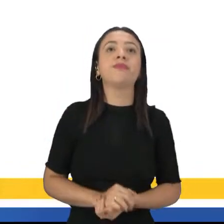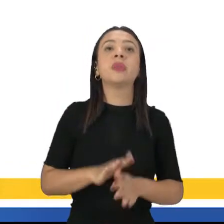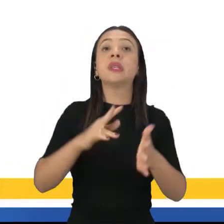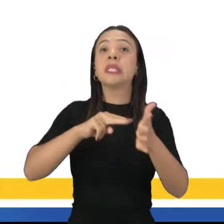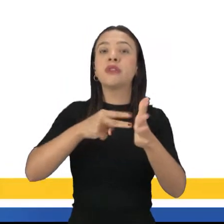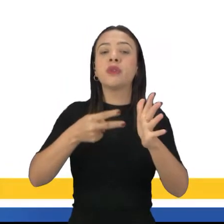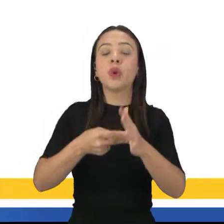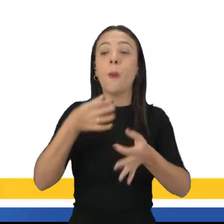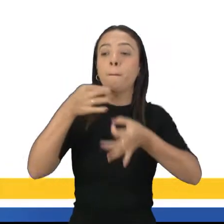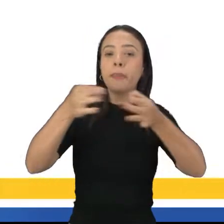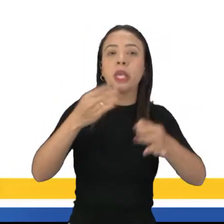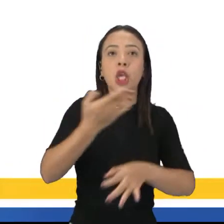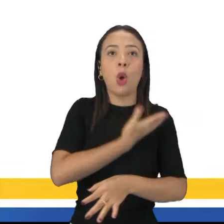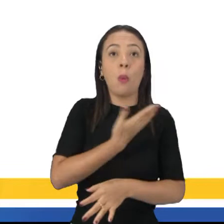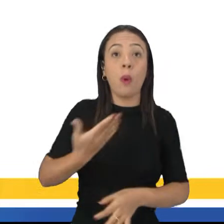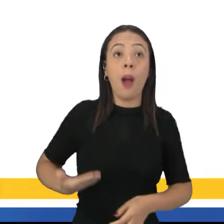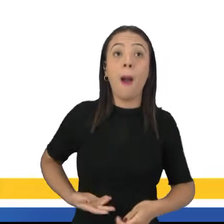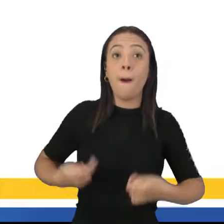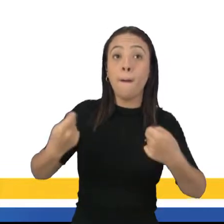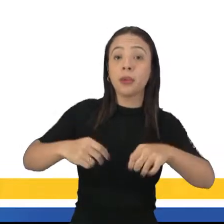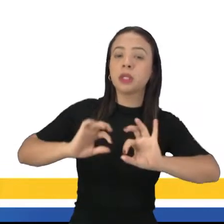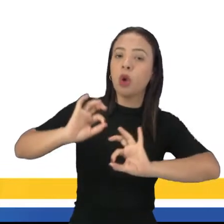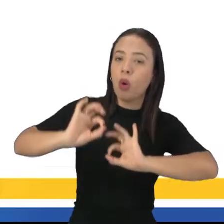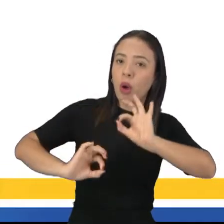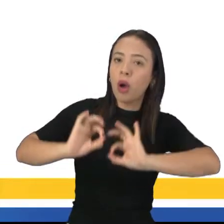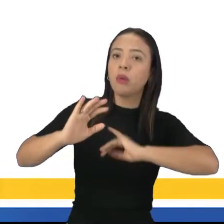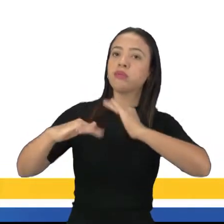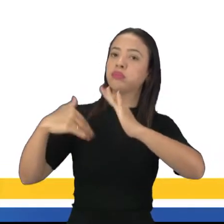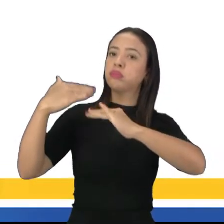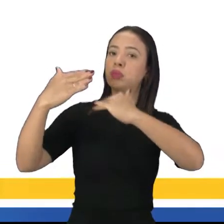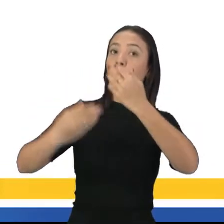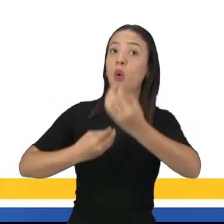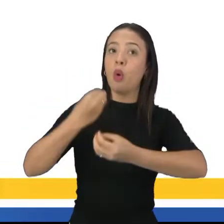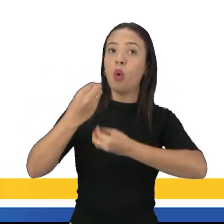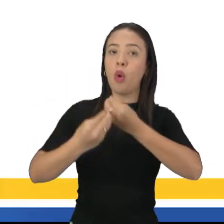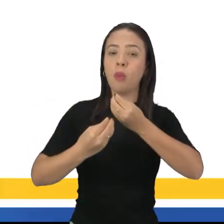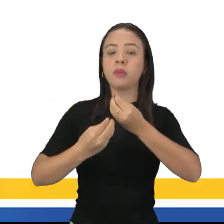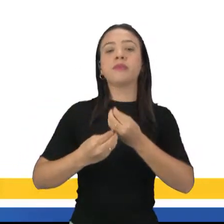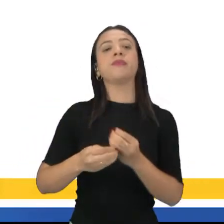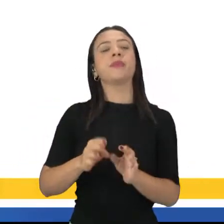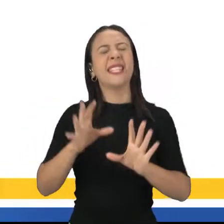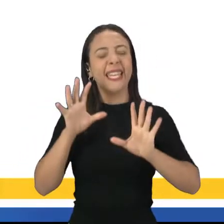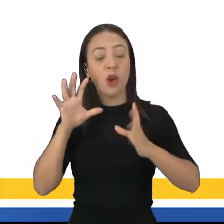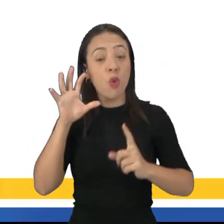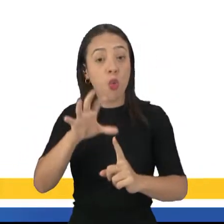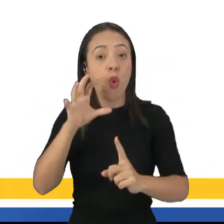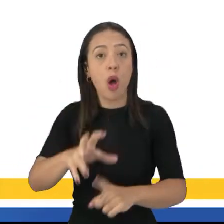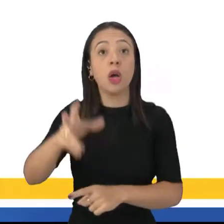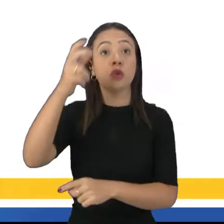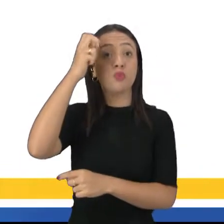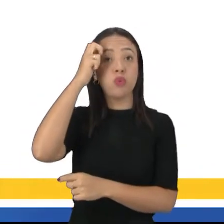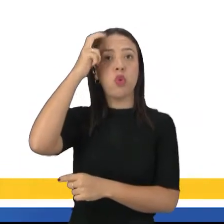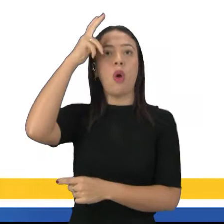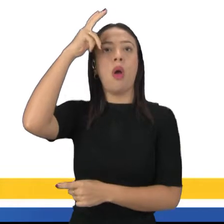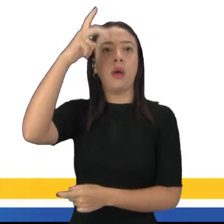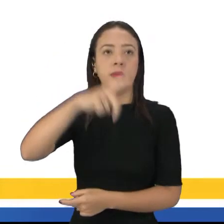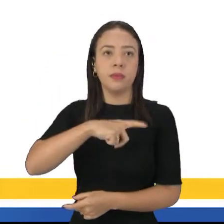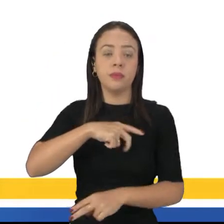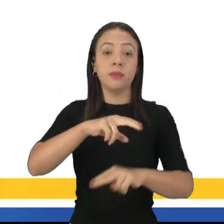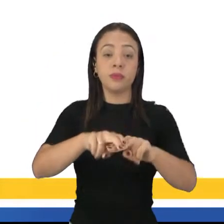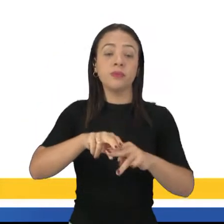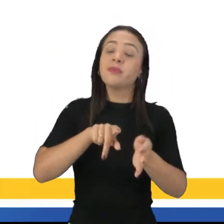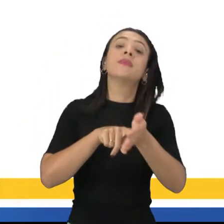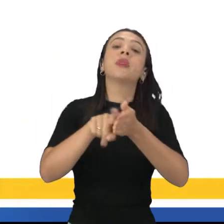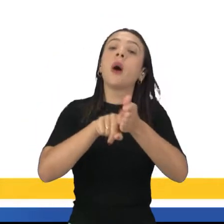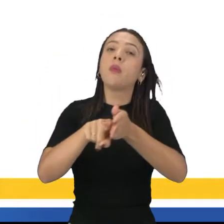que essa opinião pública terá de ser formada à luz dos melhores conhecimentos existentes. E assim, a